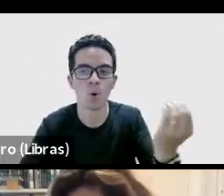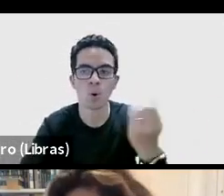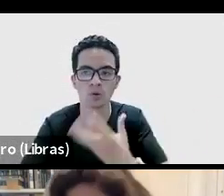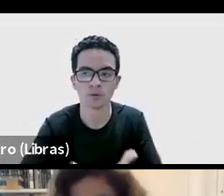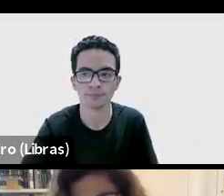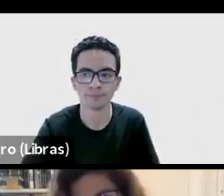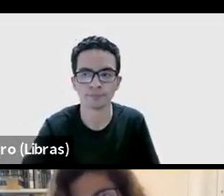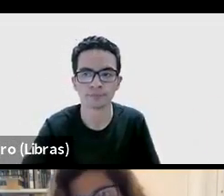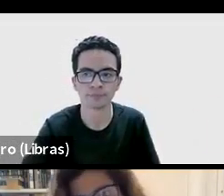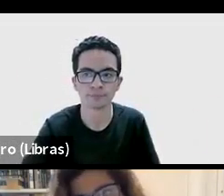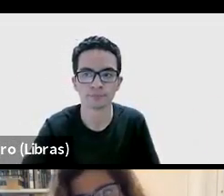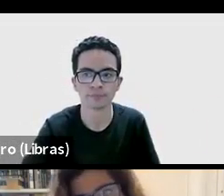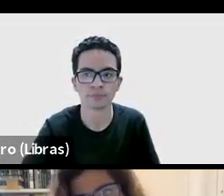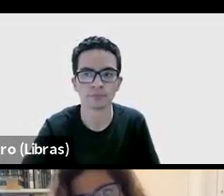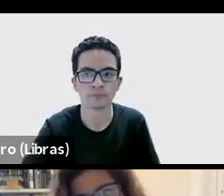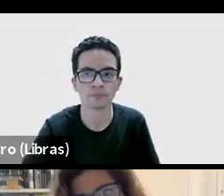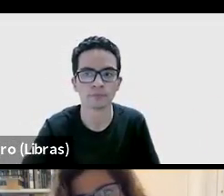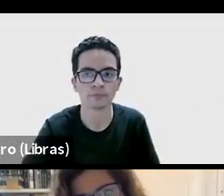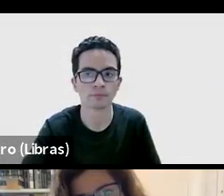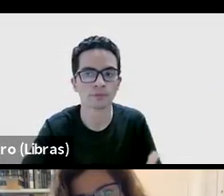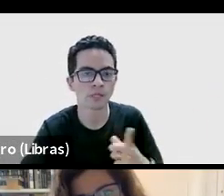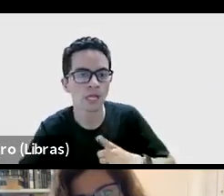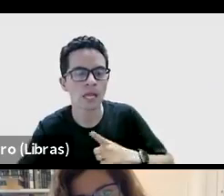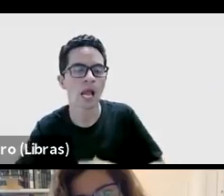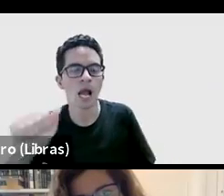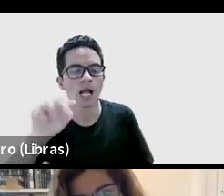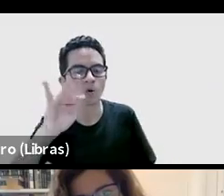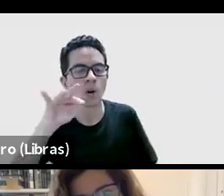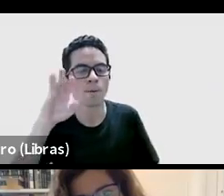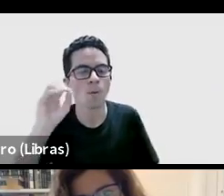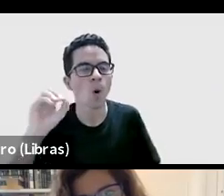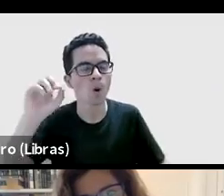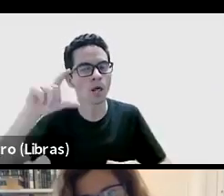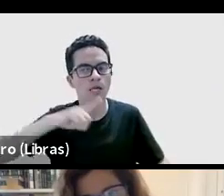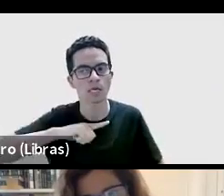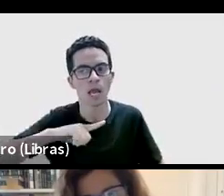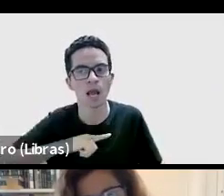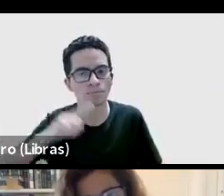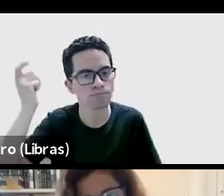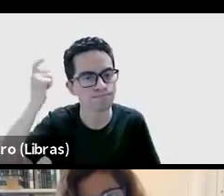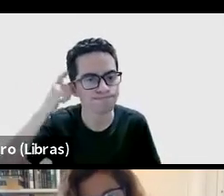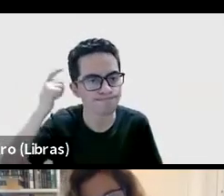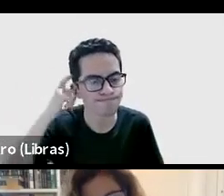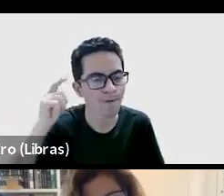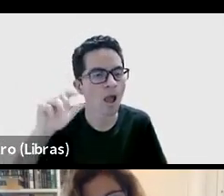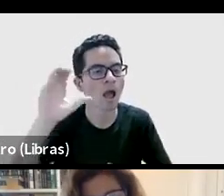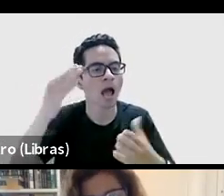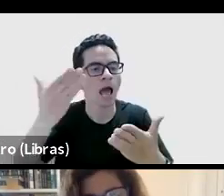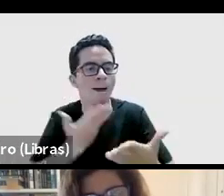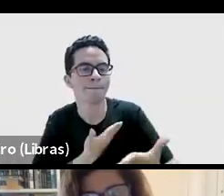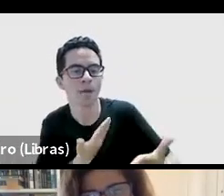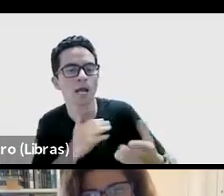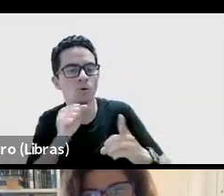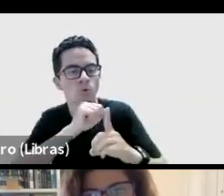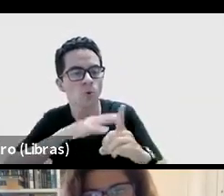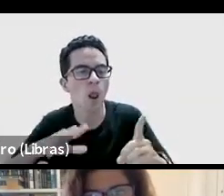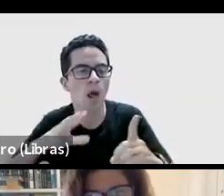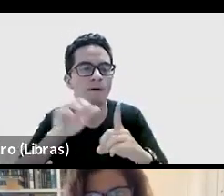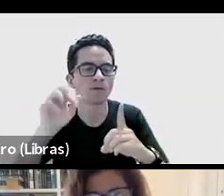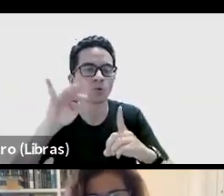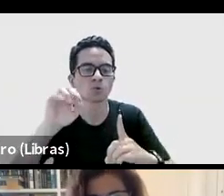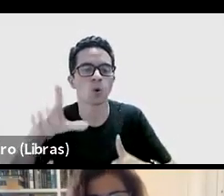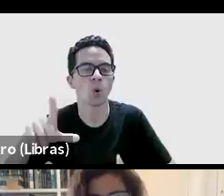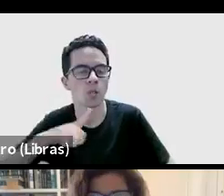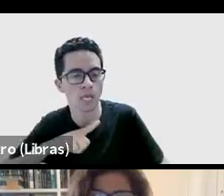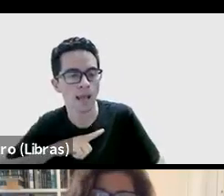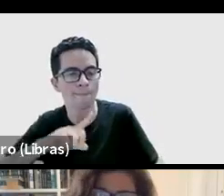Tim Ingold, que é um antropólogo, e da Dimitri Erasmus, que era uma colega socióloga da África do Sul, né? Essa